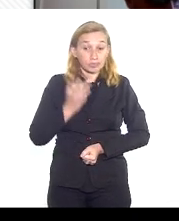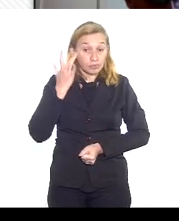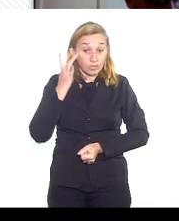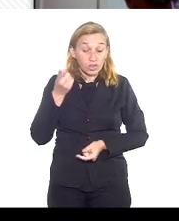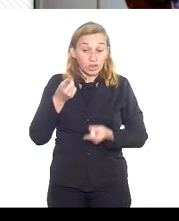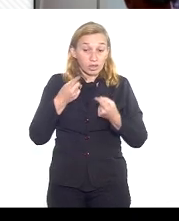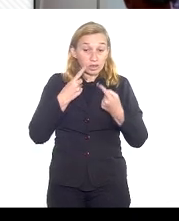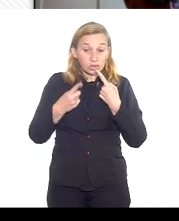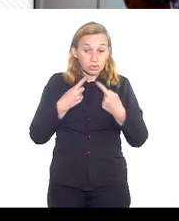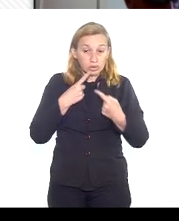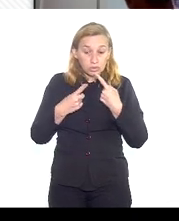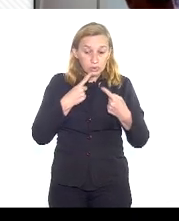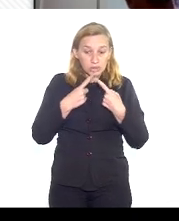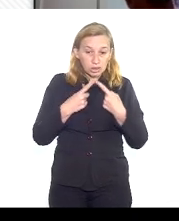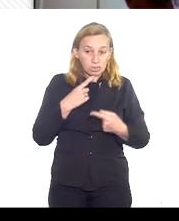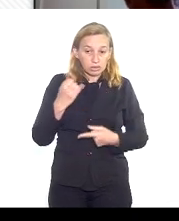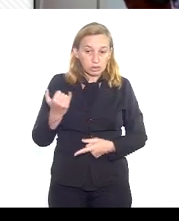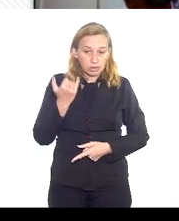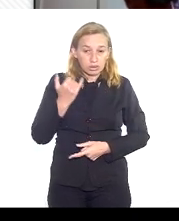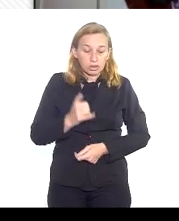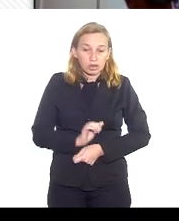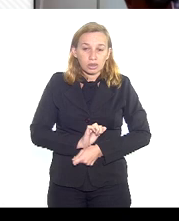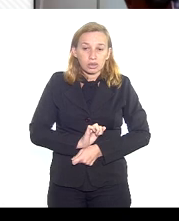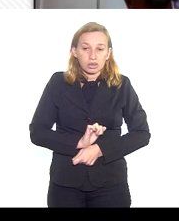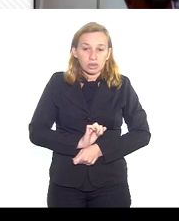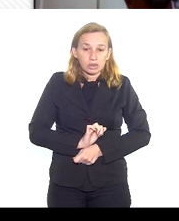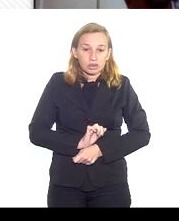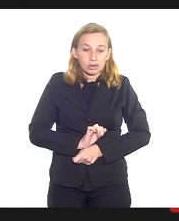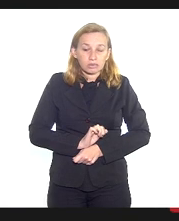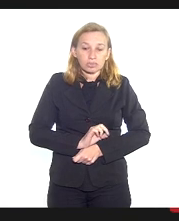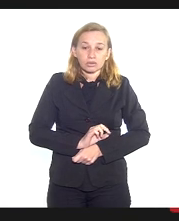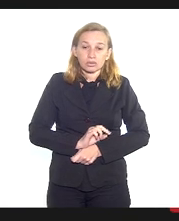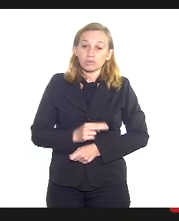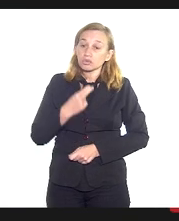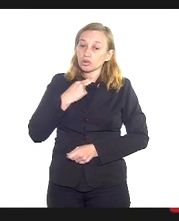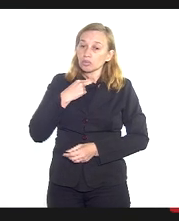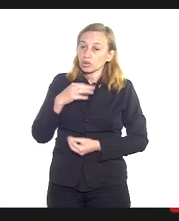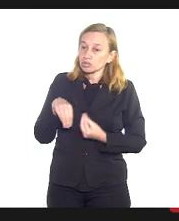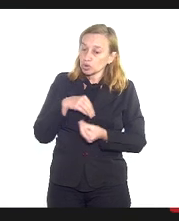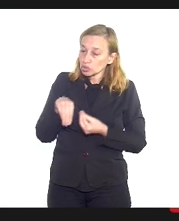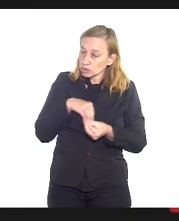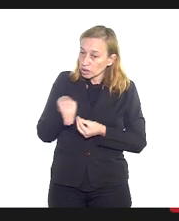da 5.139 a gente não pode misturar.